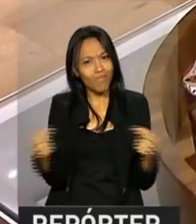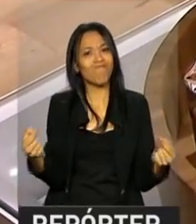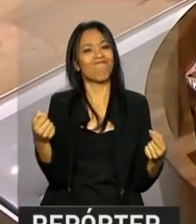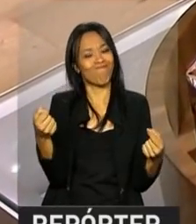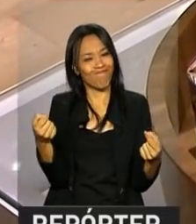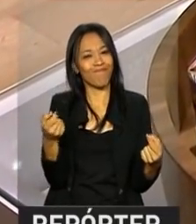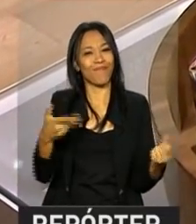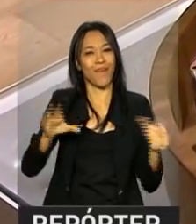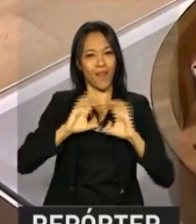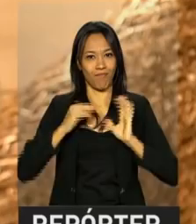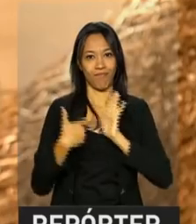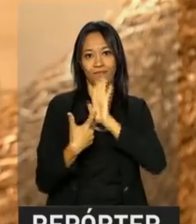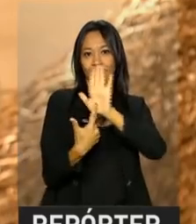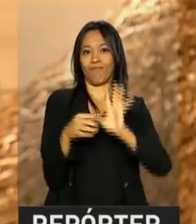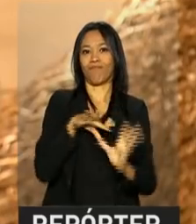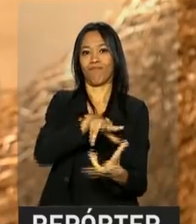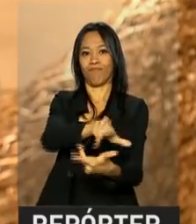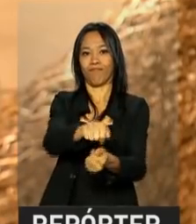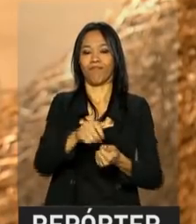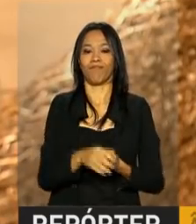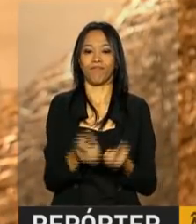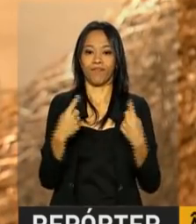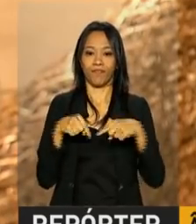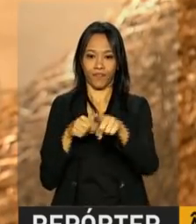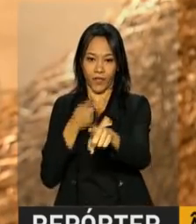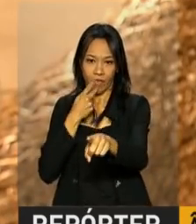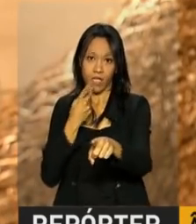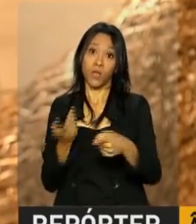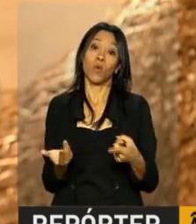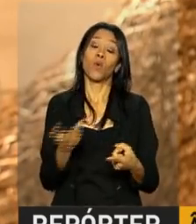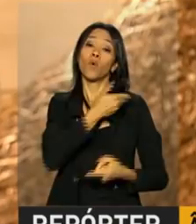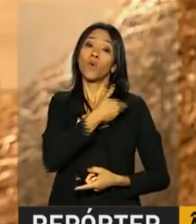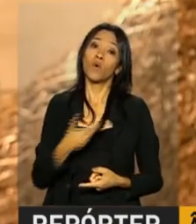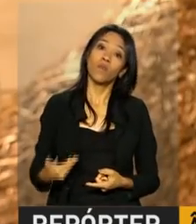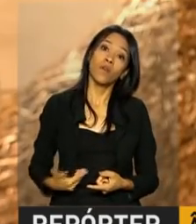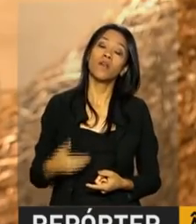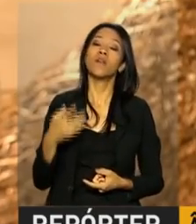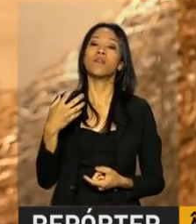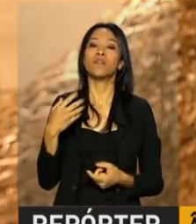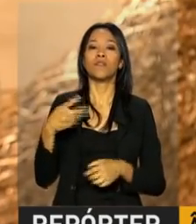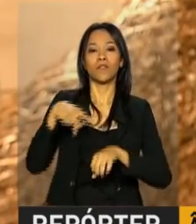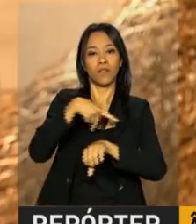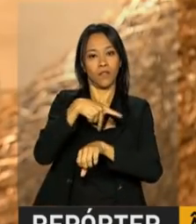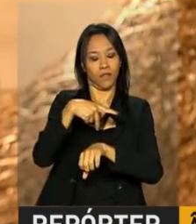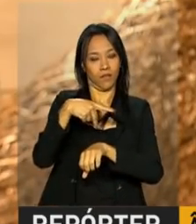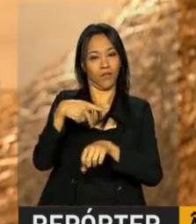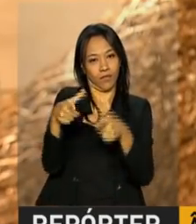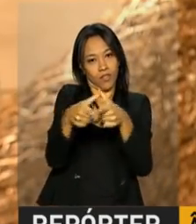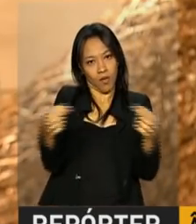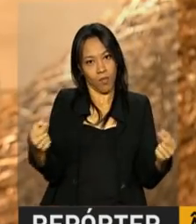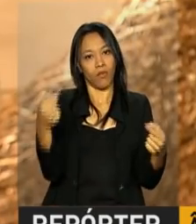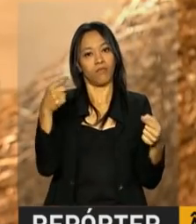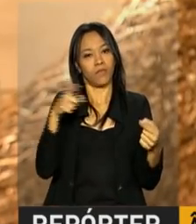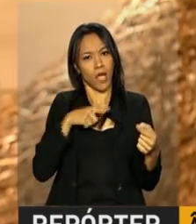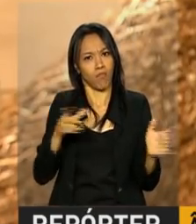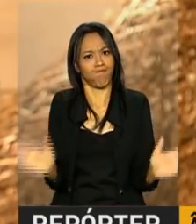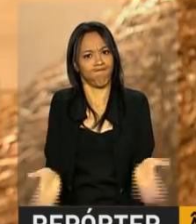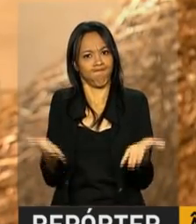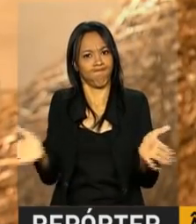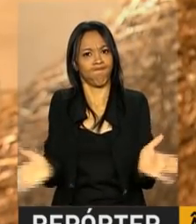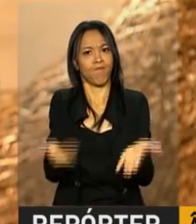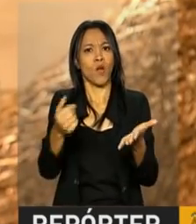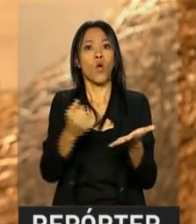para a comunidade internacional. O governo japonês está investindo, começou por